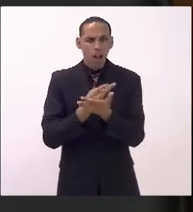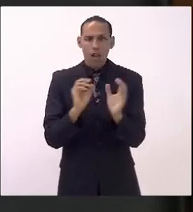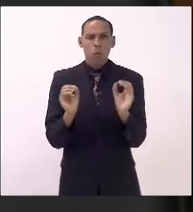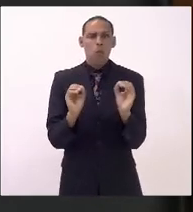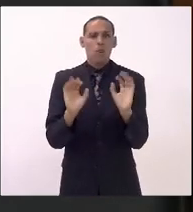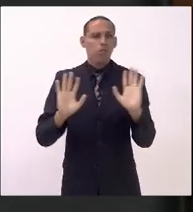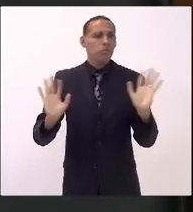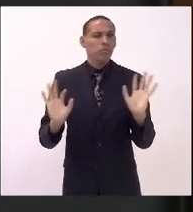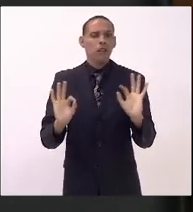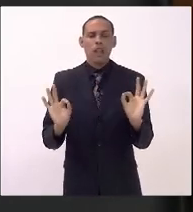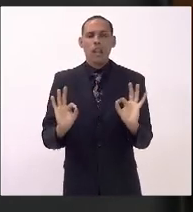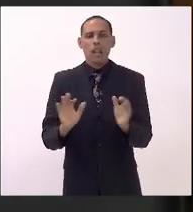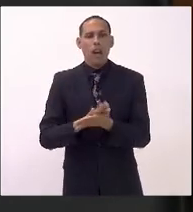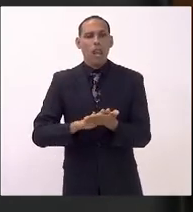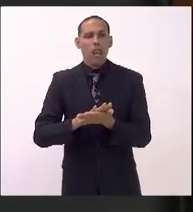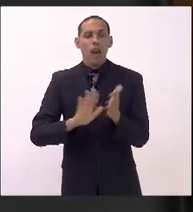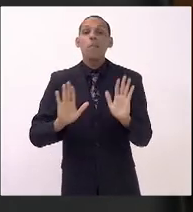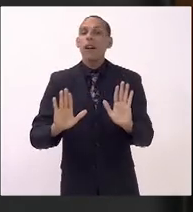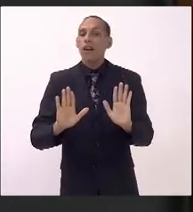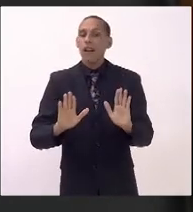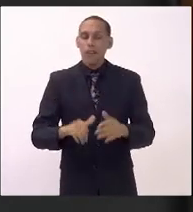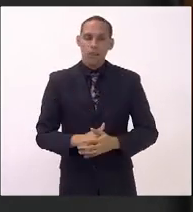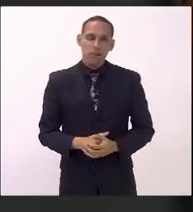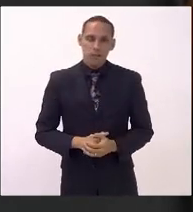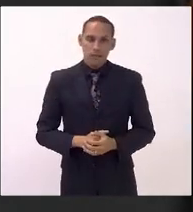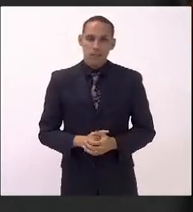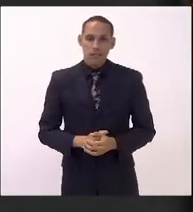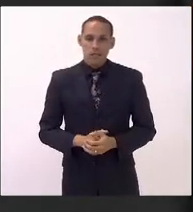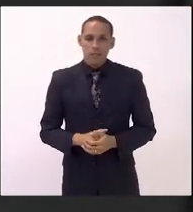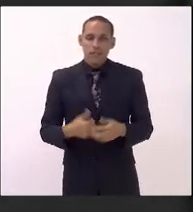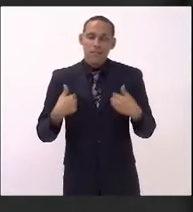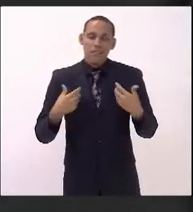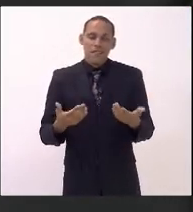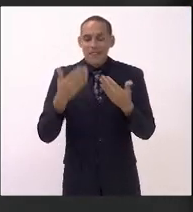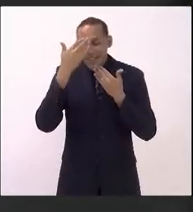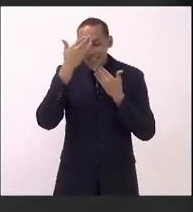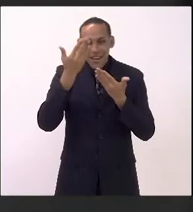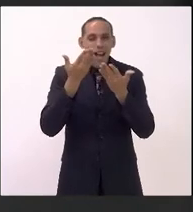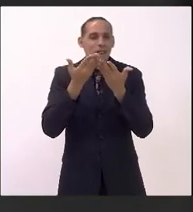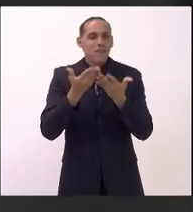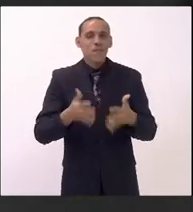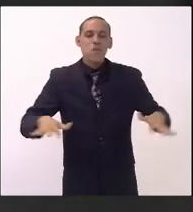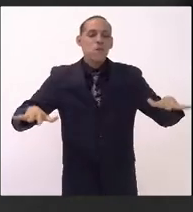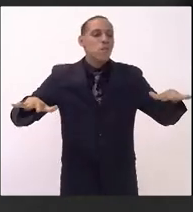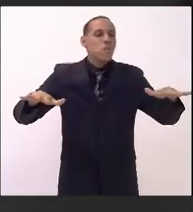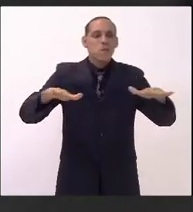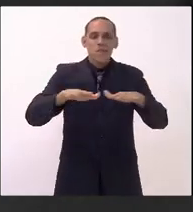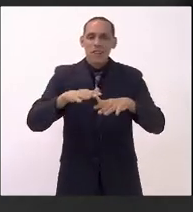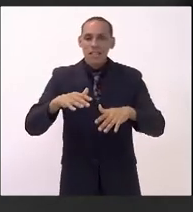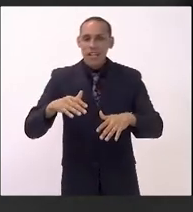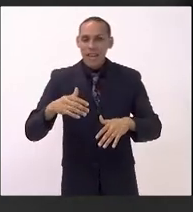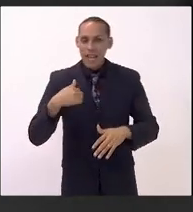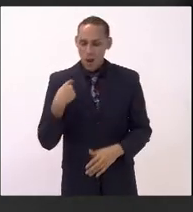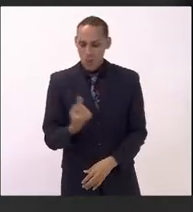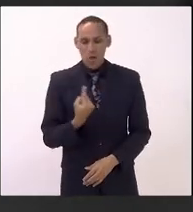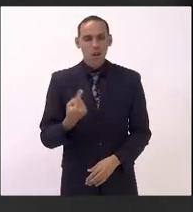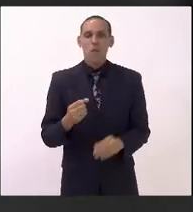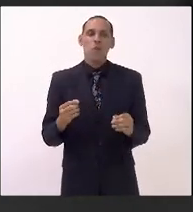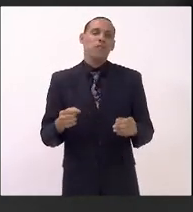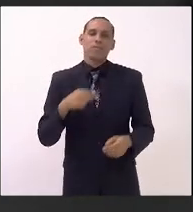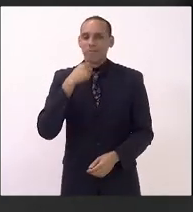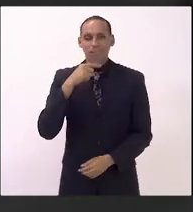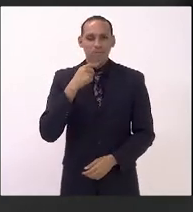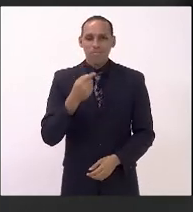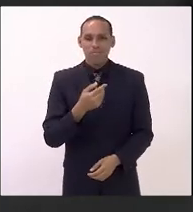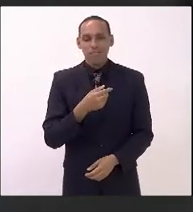errado. Mas eu queria agradecer a todos vocês. Sem vocês, eu não sou ninguém. Isso é